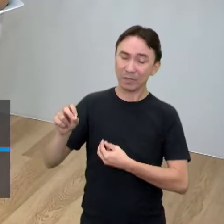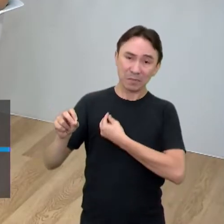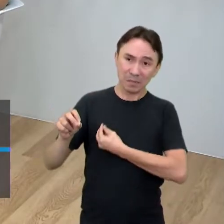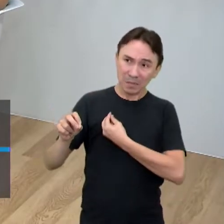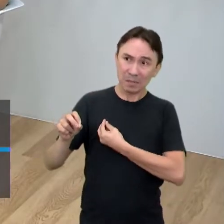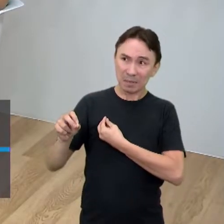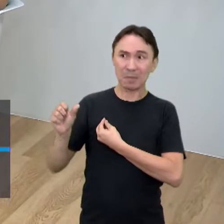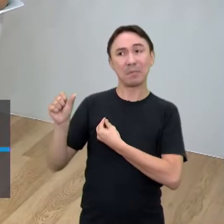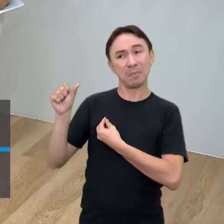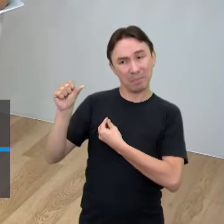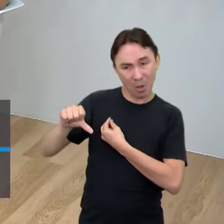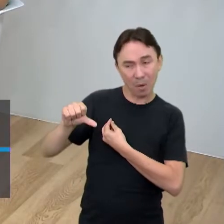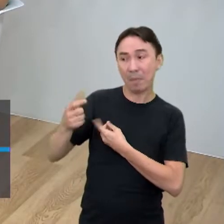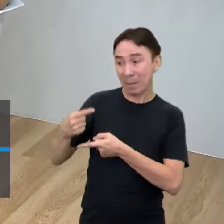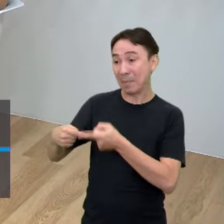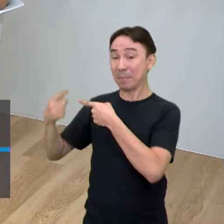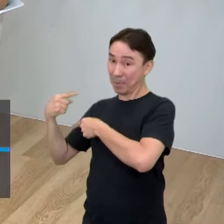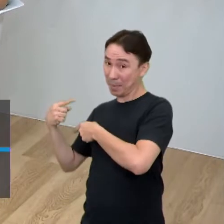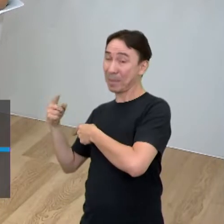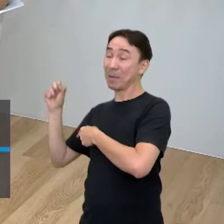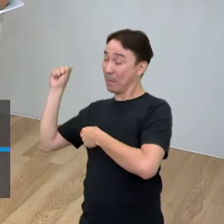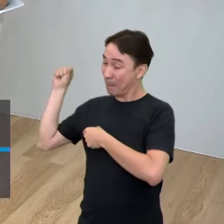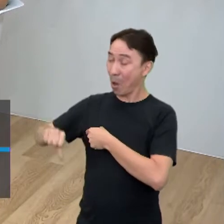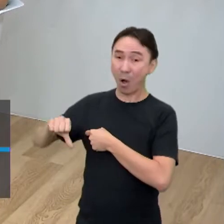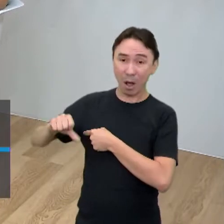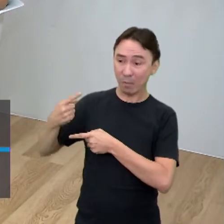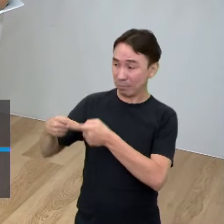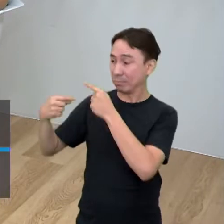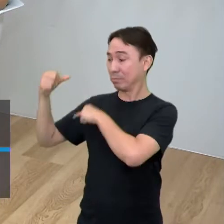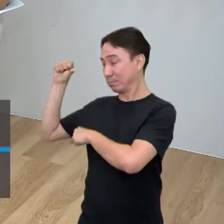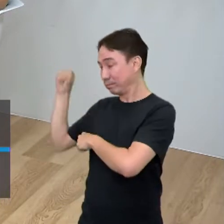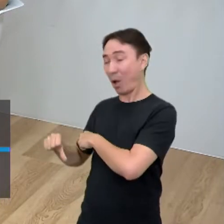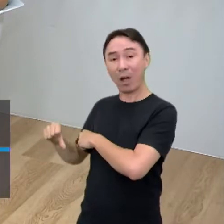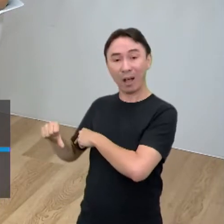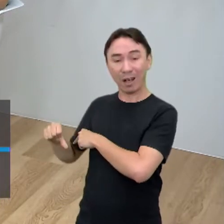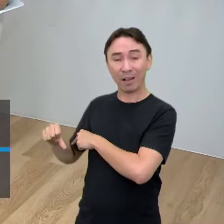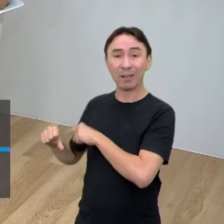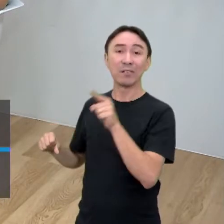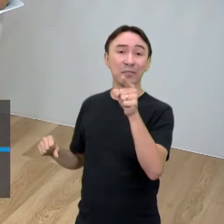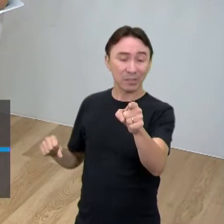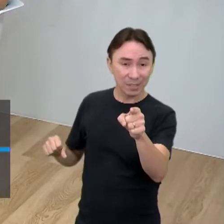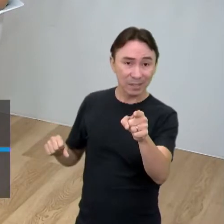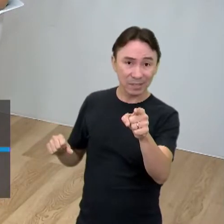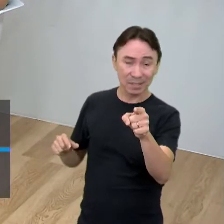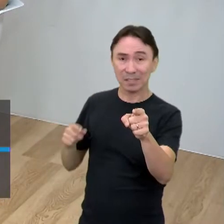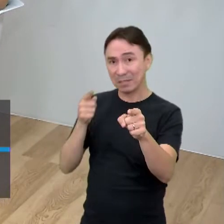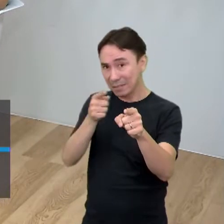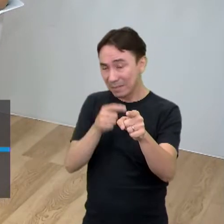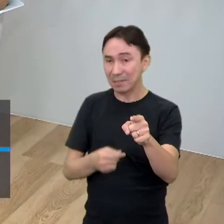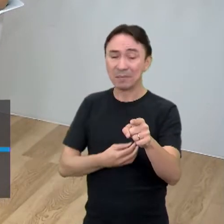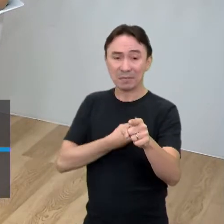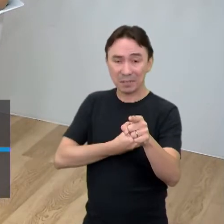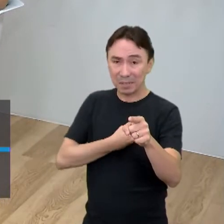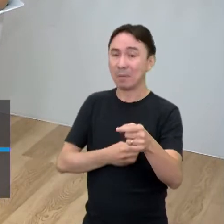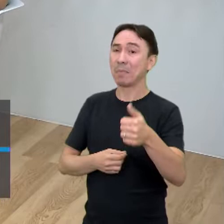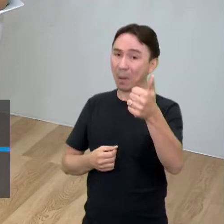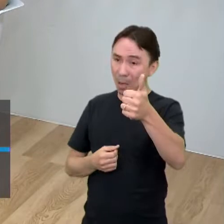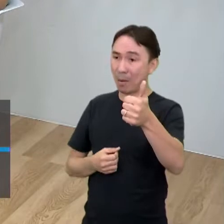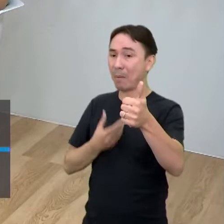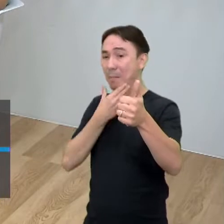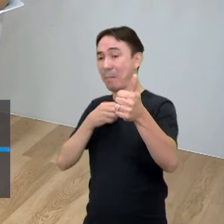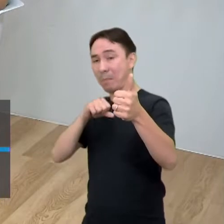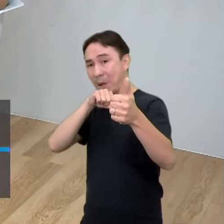viveu menos pior do que o seu avô. E você viveu melhor do que o seu pai. Quando a gente faz